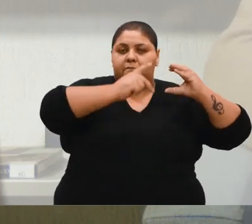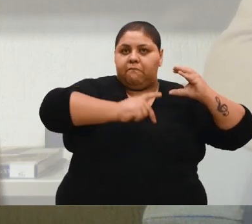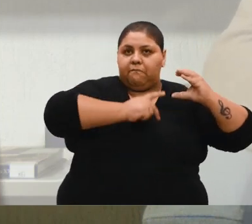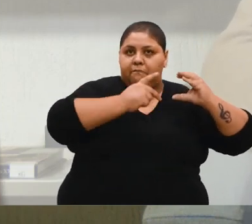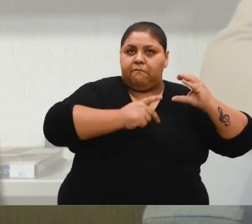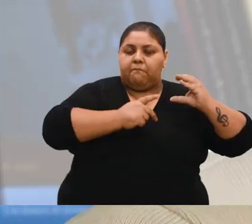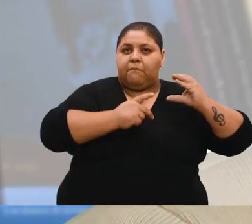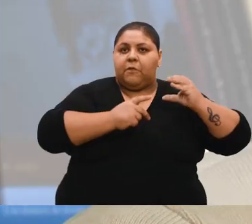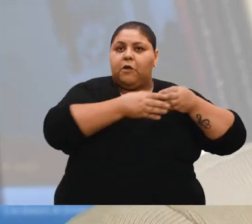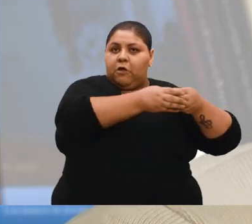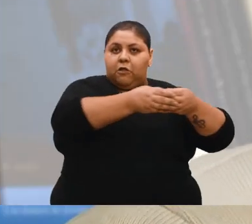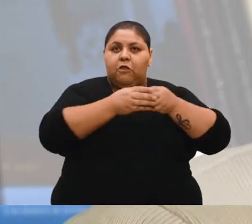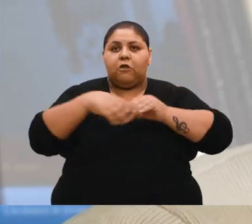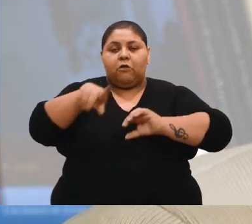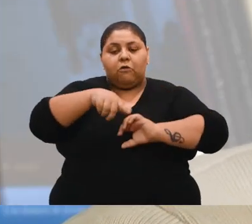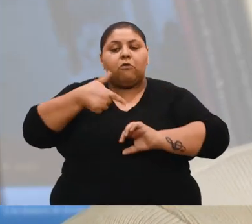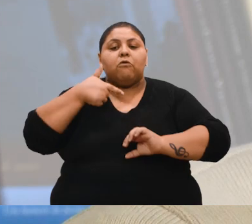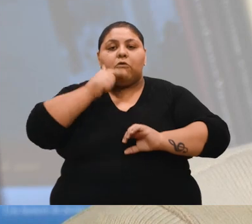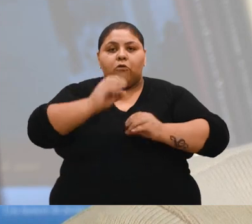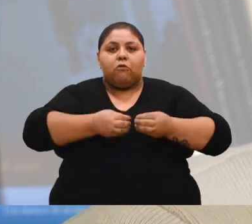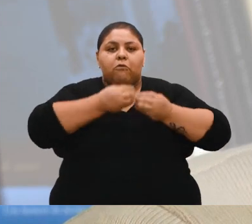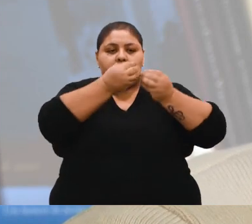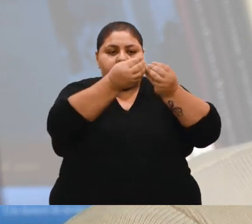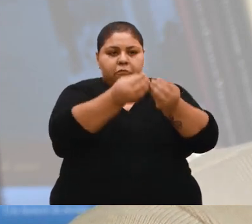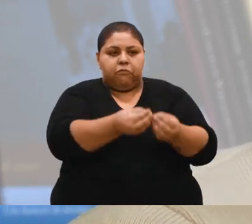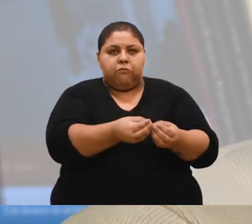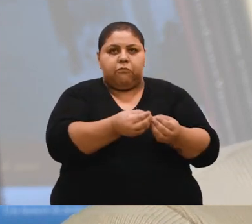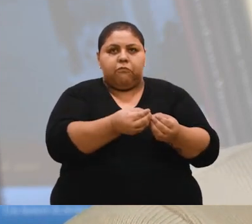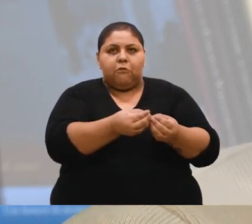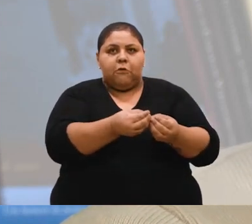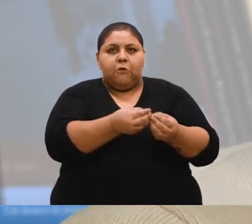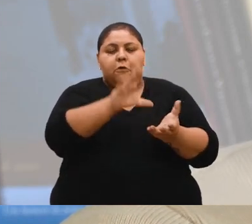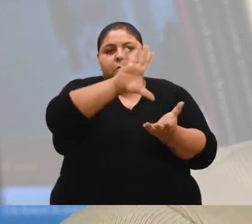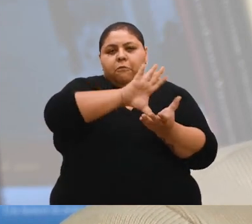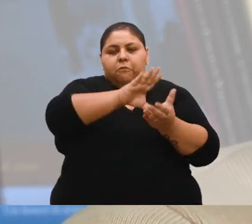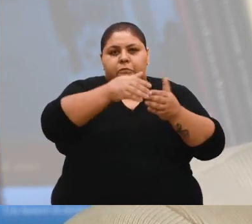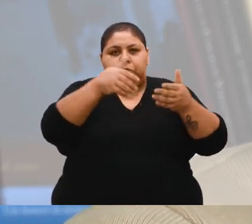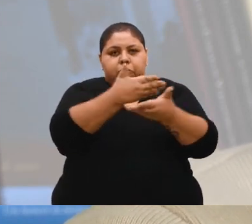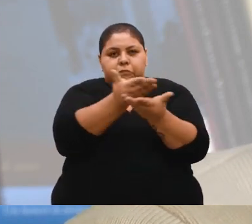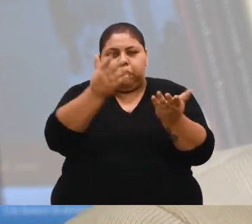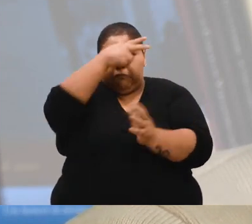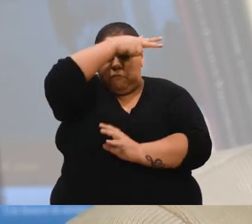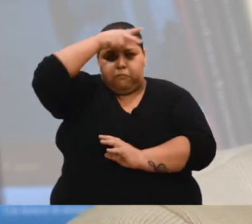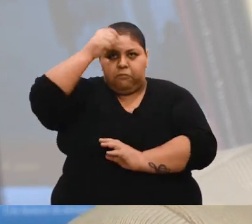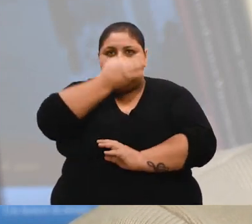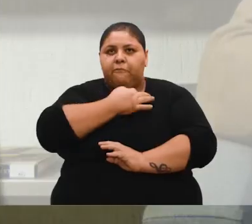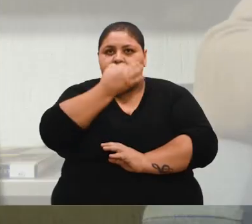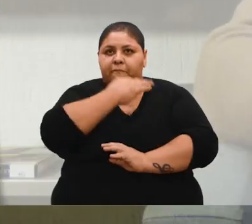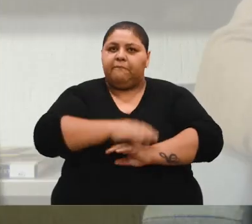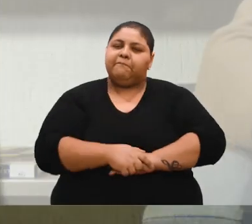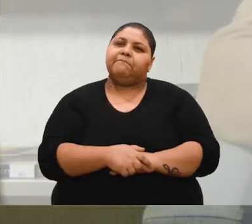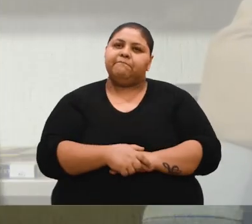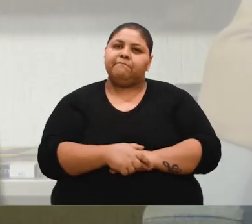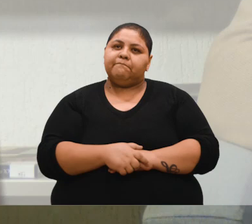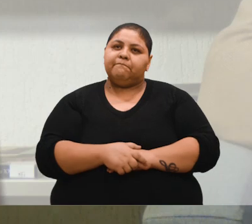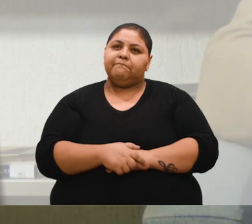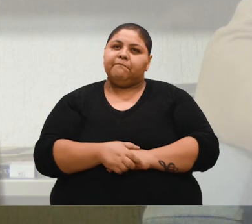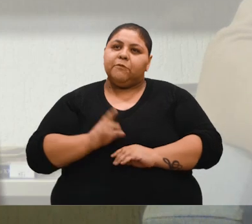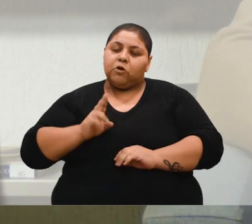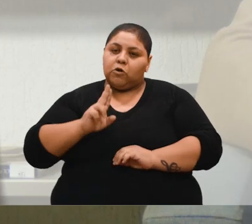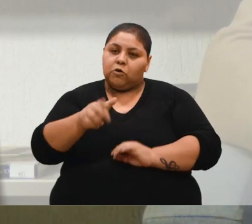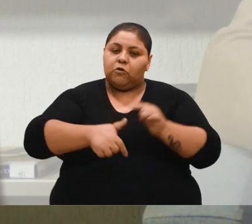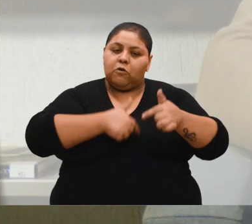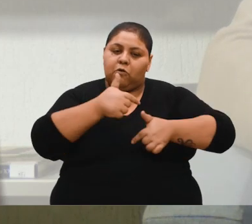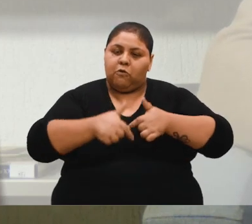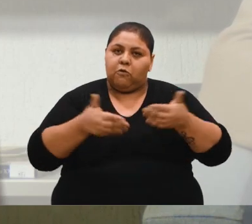Vereadores, a Associação, para que a gente consiga entregar esse parque à disposição do município aqui de Caxias do Sul. Sigo trabalhando,